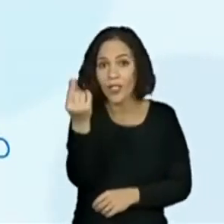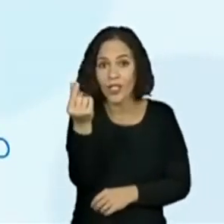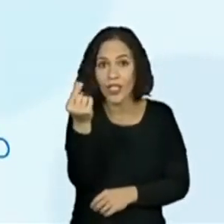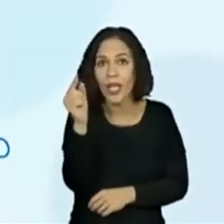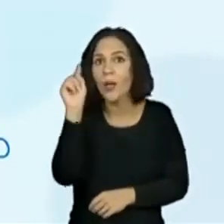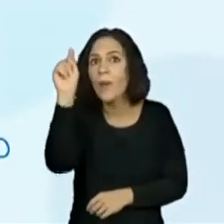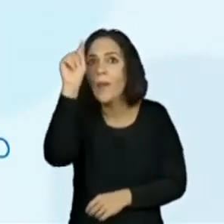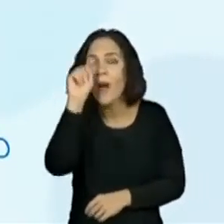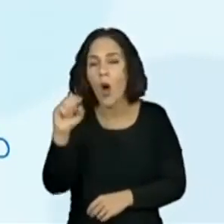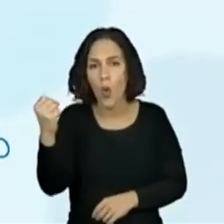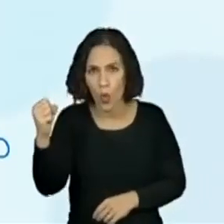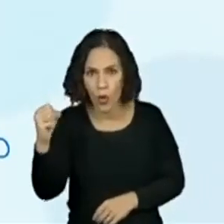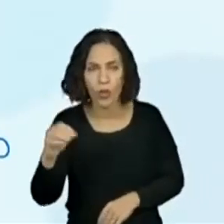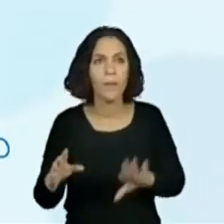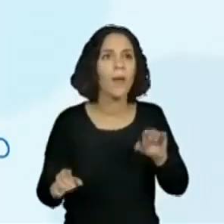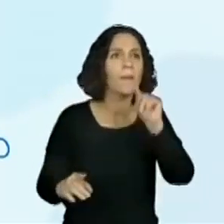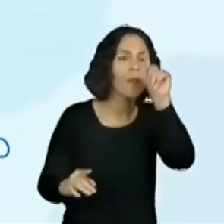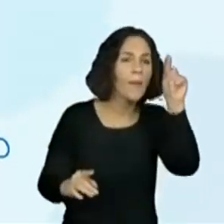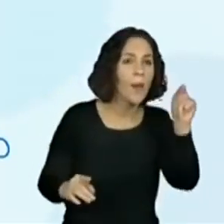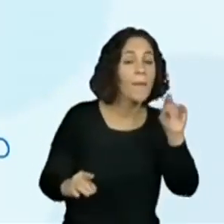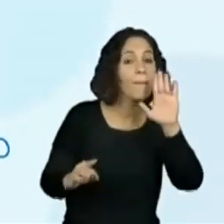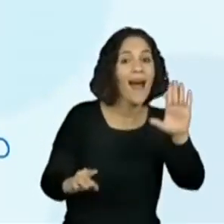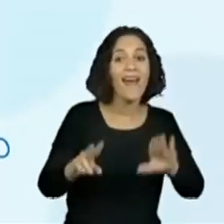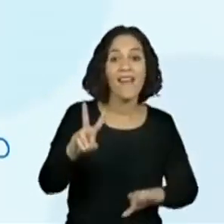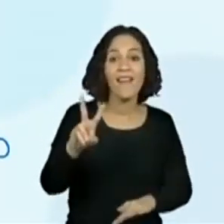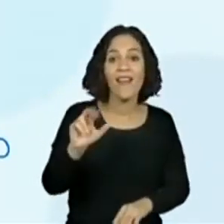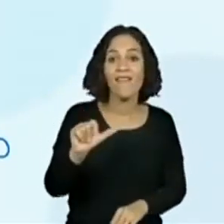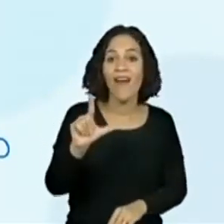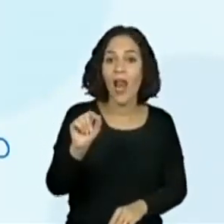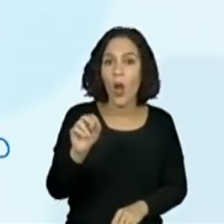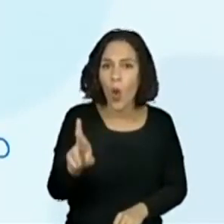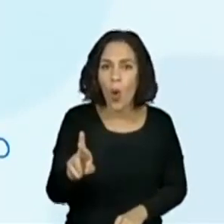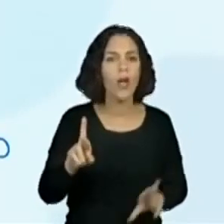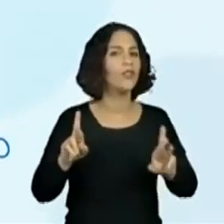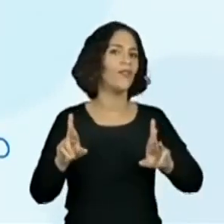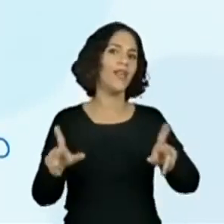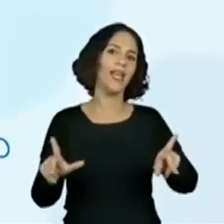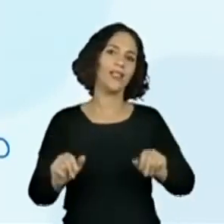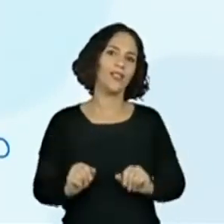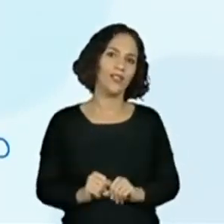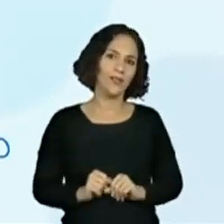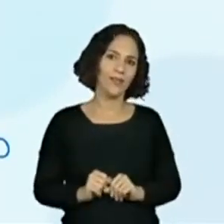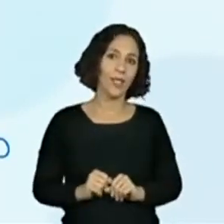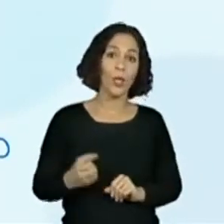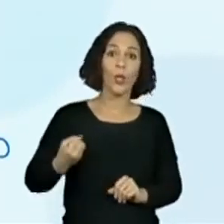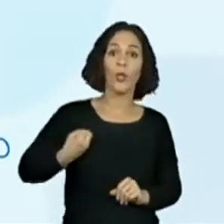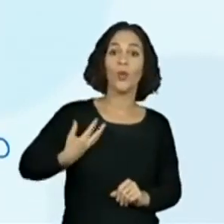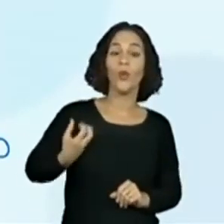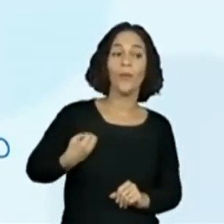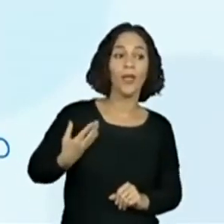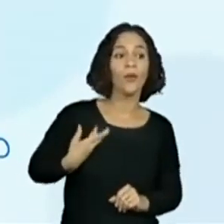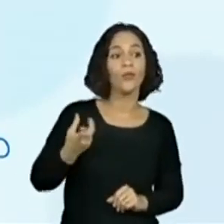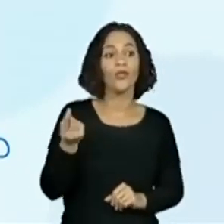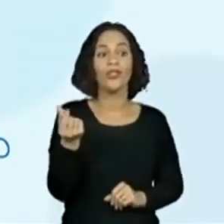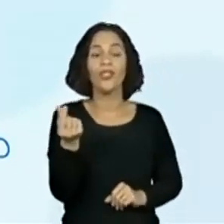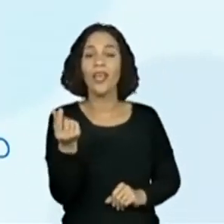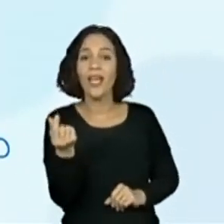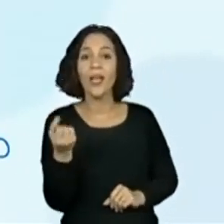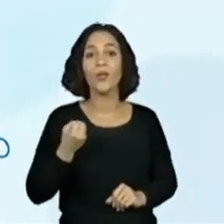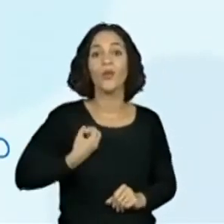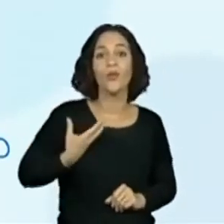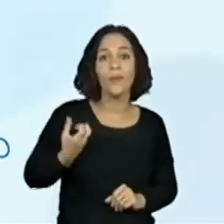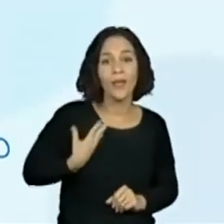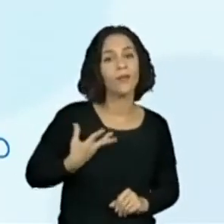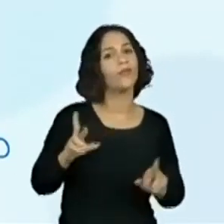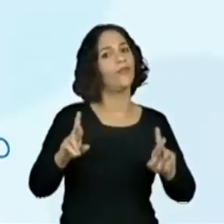cofre, cada um tem seus valores. Sim. Por, né, isso que ontem faz todo sentido. A gente foi cédula por cédula falando de